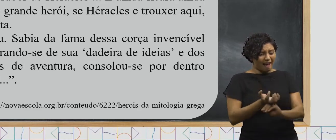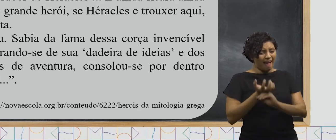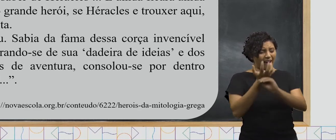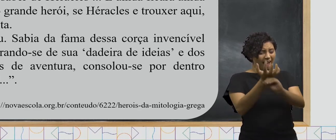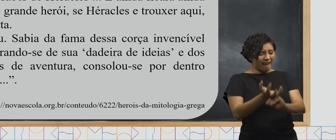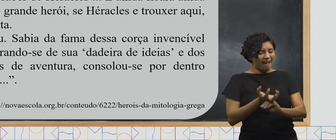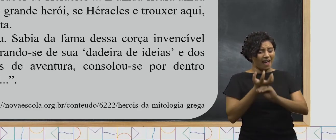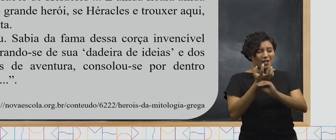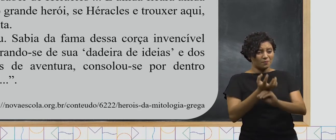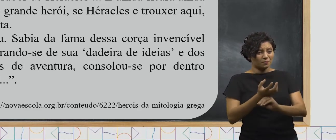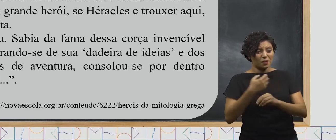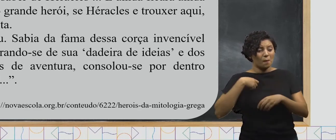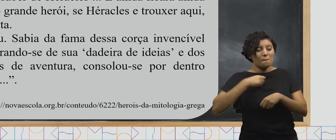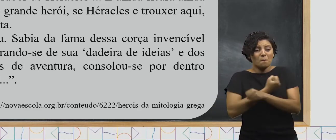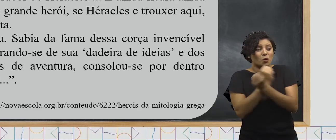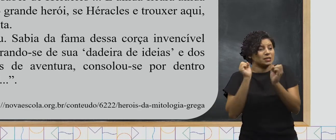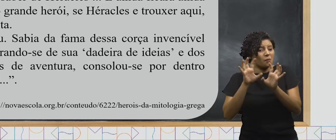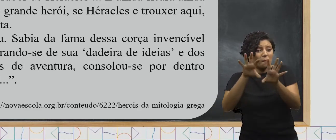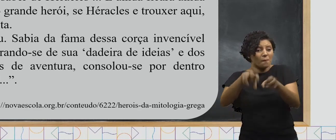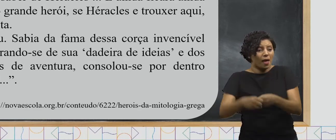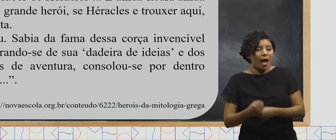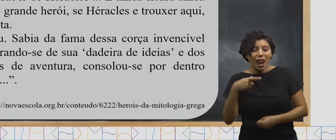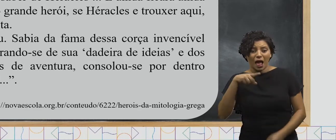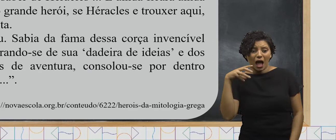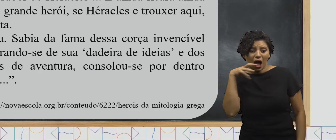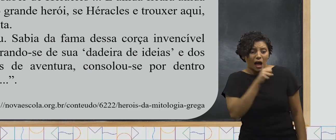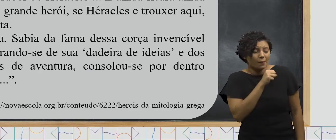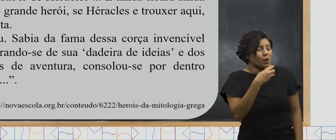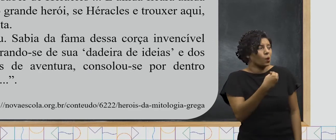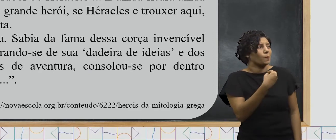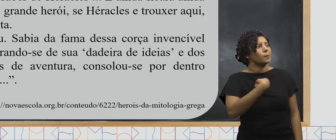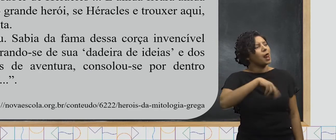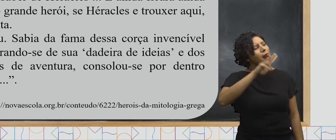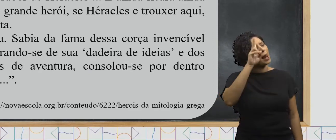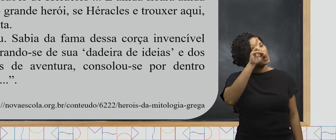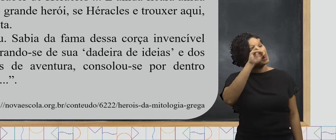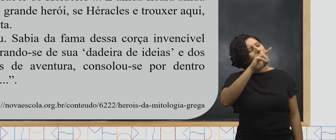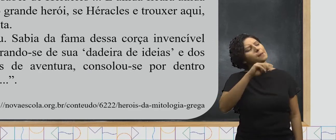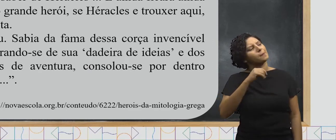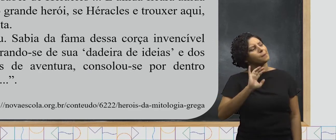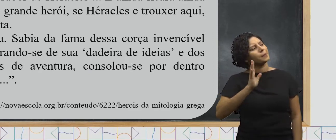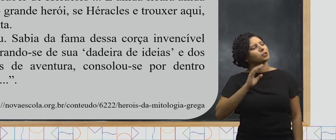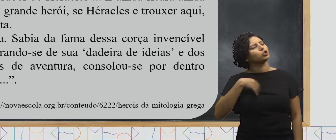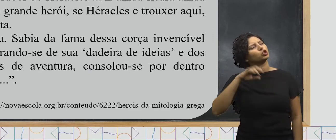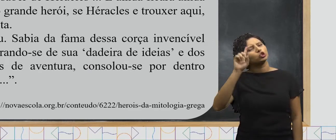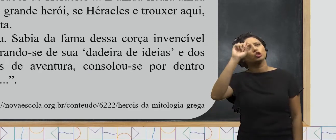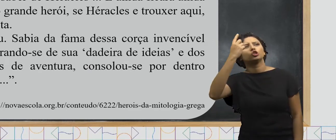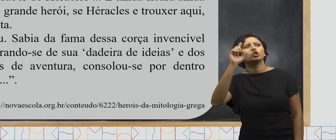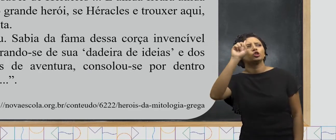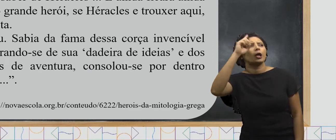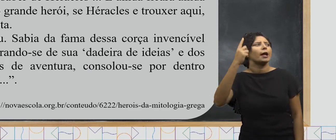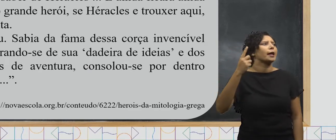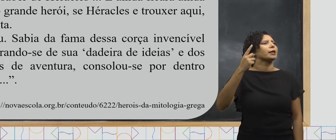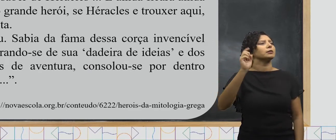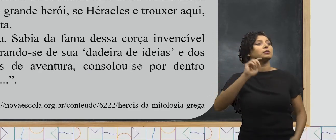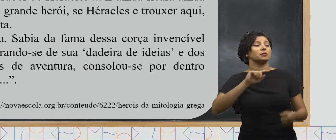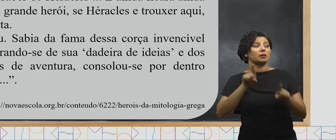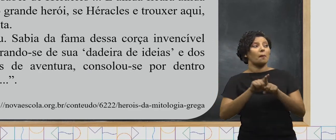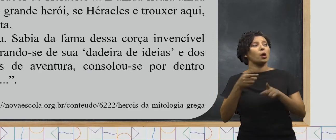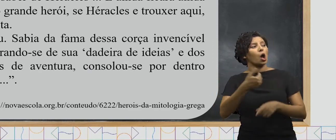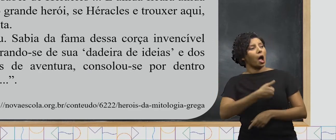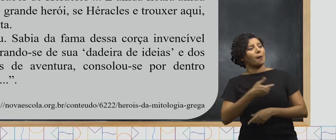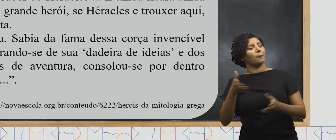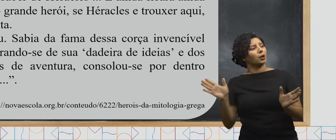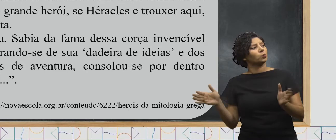dessa corça invencível na corrida, mas, lembrando-se de sua dadeira de ideias e dos